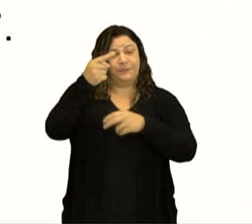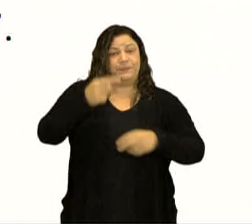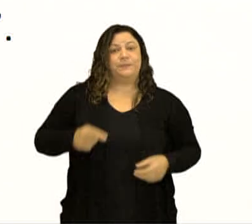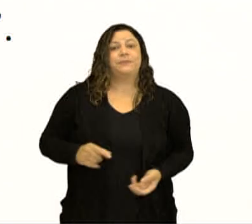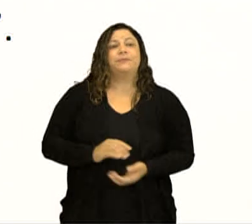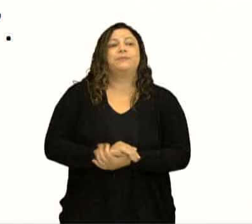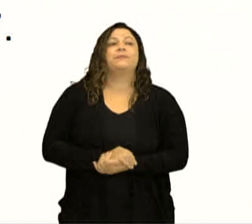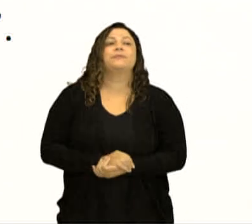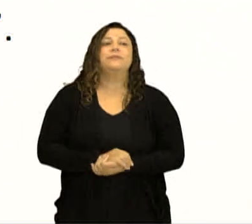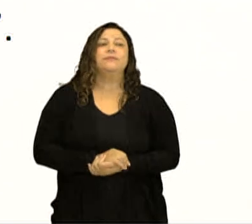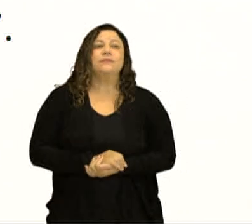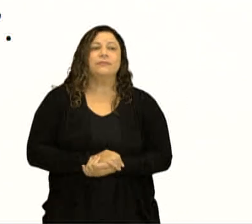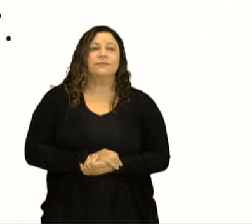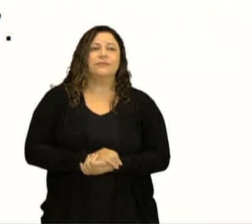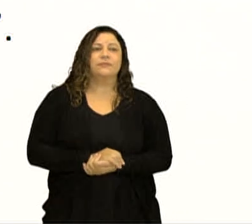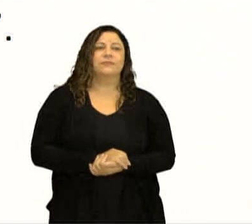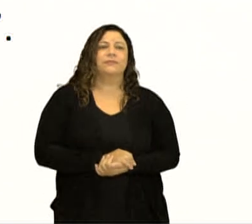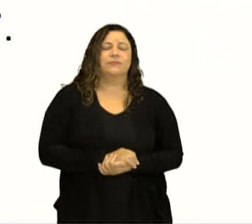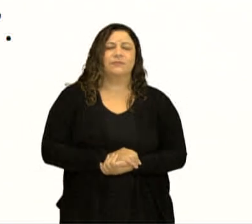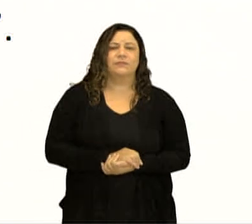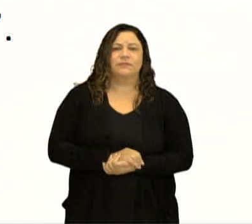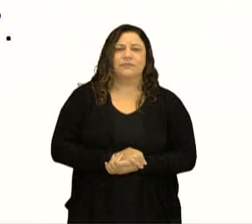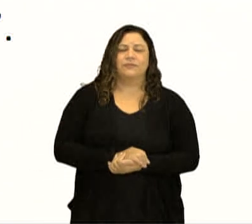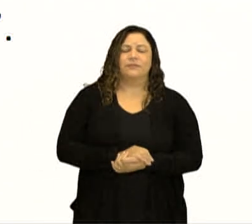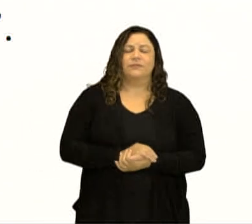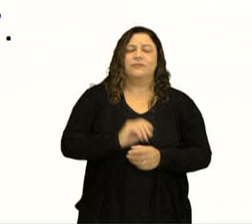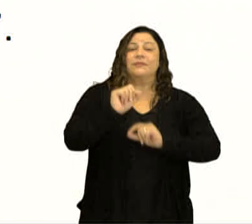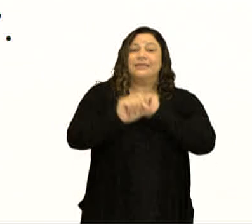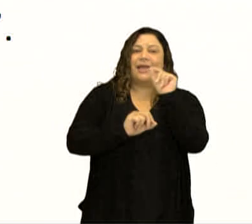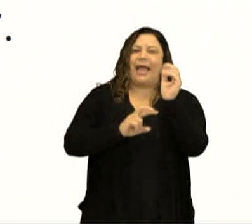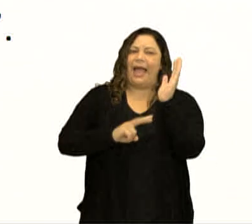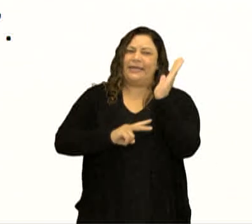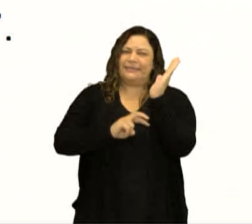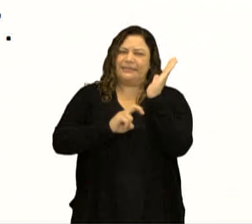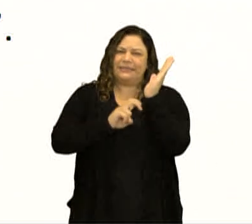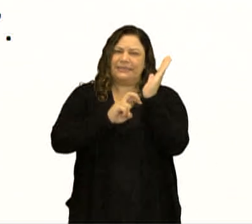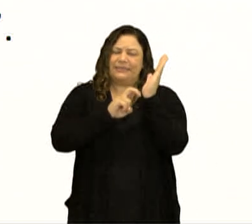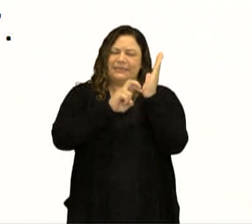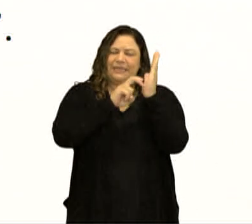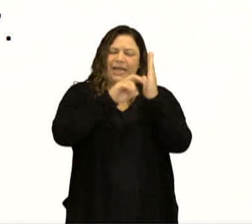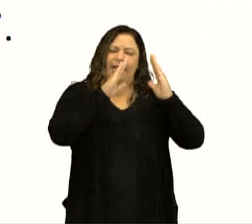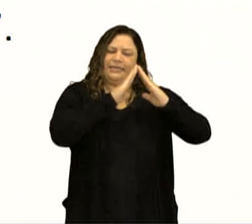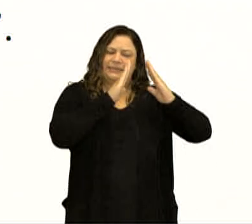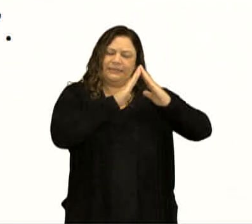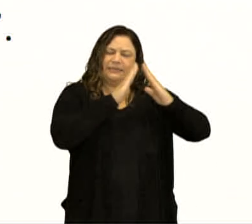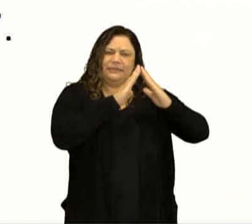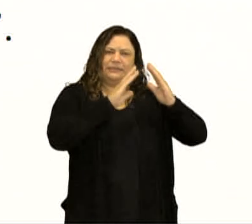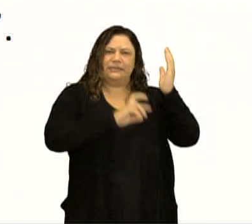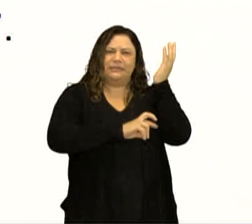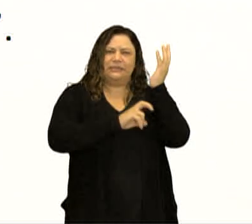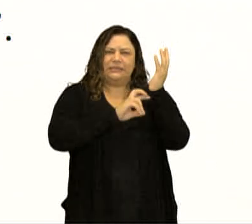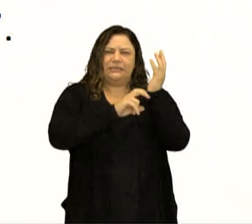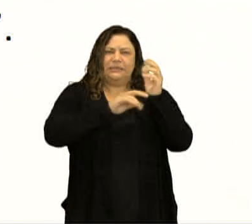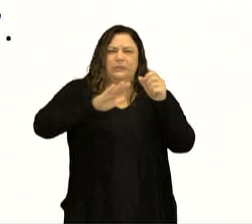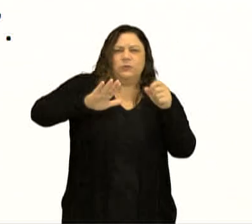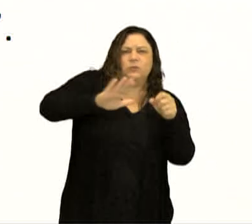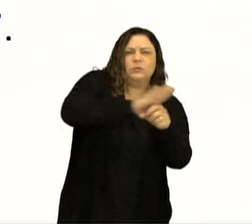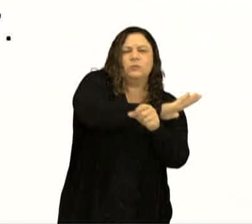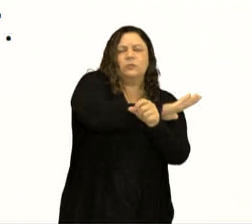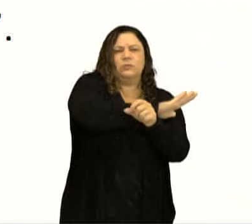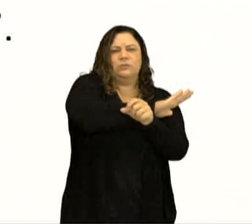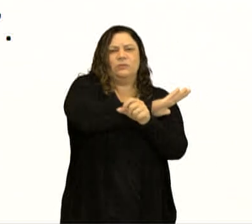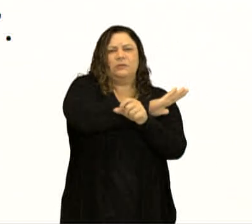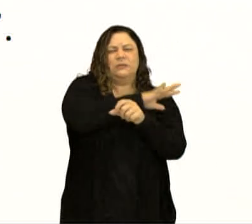isso daqui. As escadas que conduzem aos sótãos, onde o povo reside, estão cobertas de toda espécie